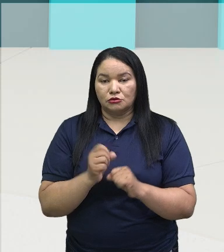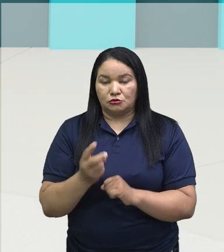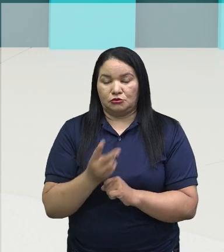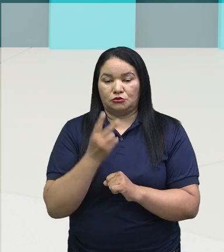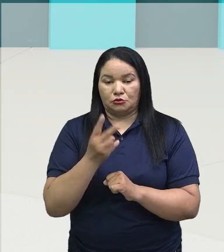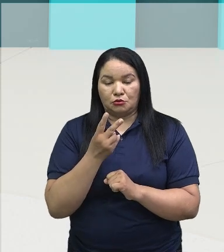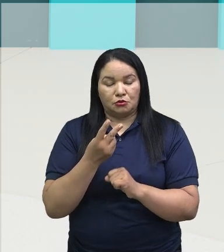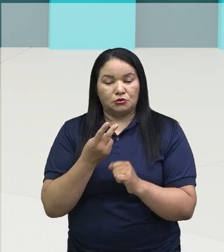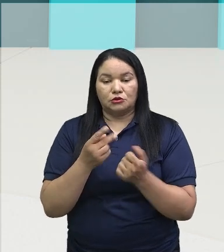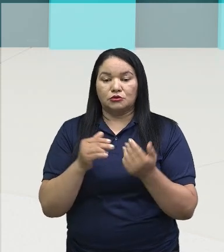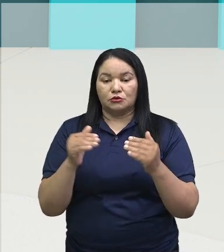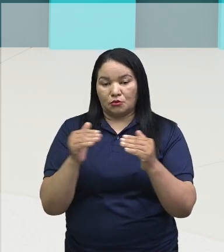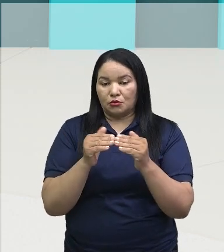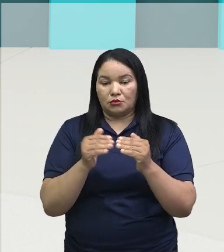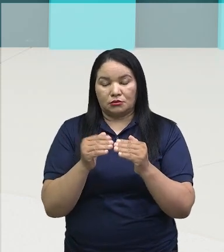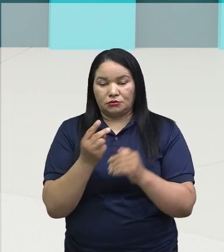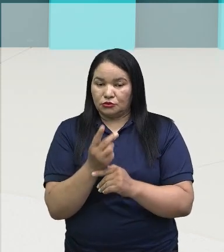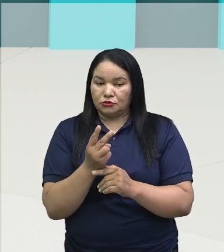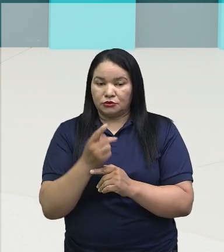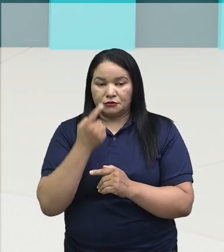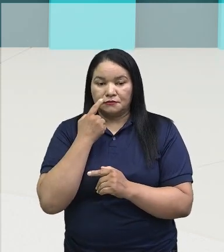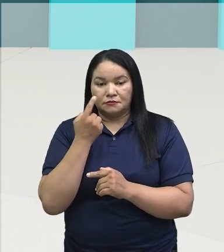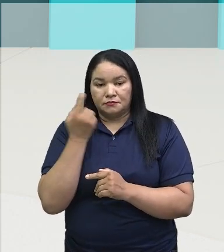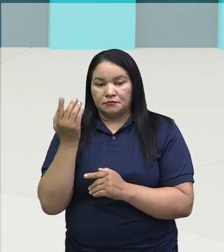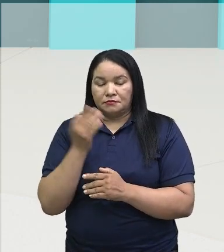de concordância. Vamos ver o exemplo.